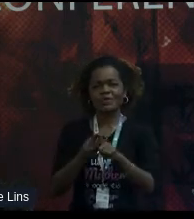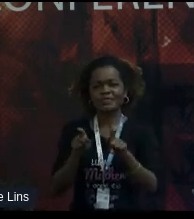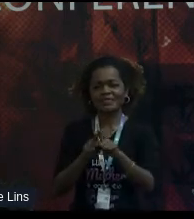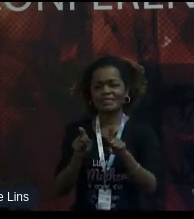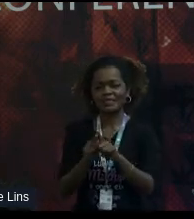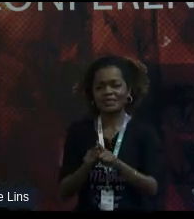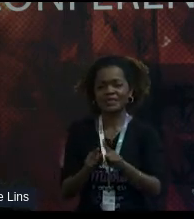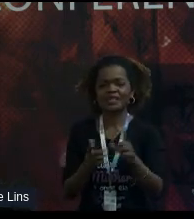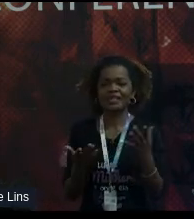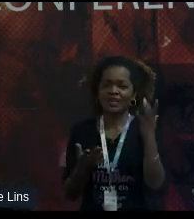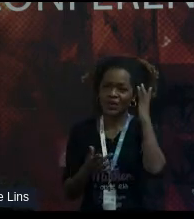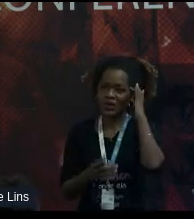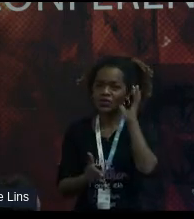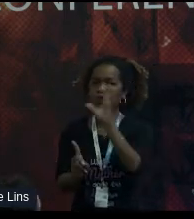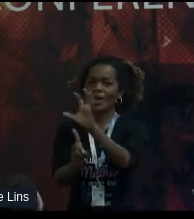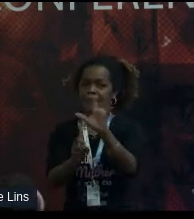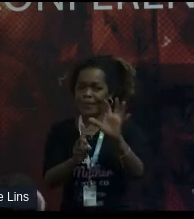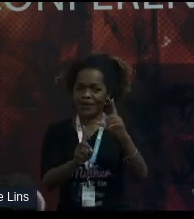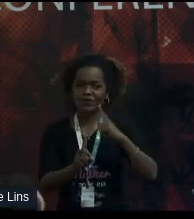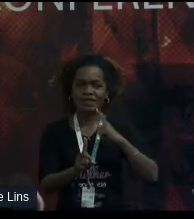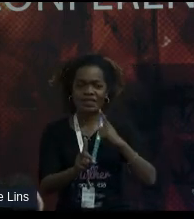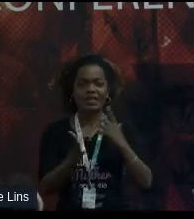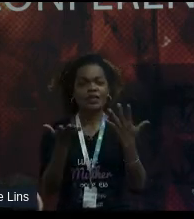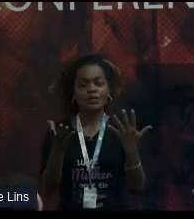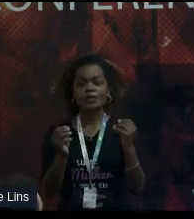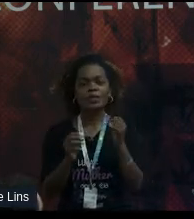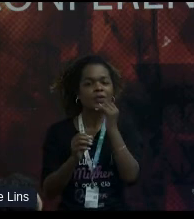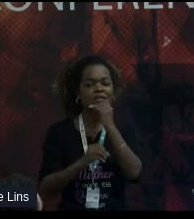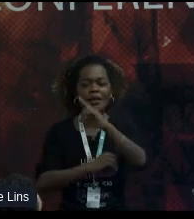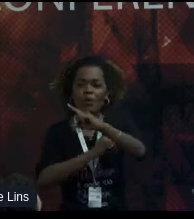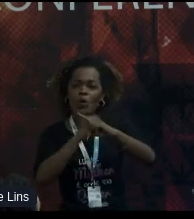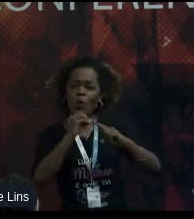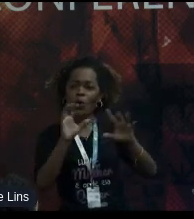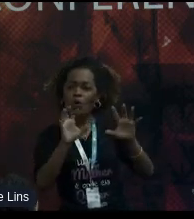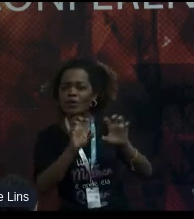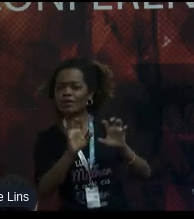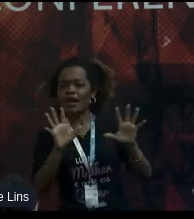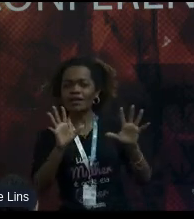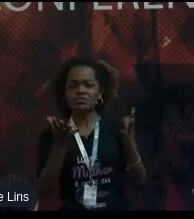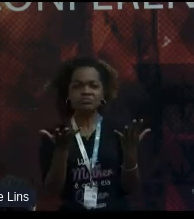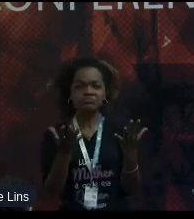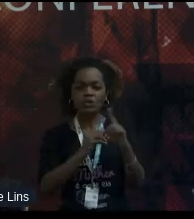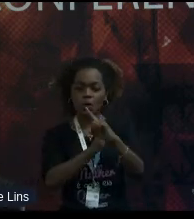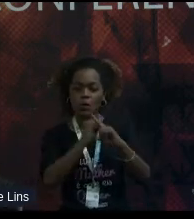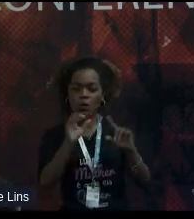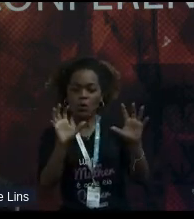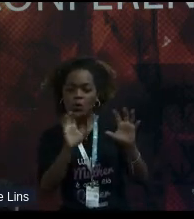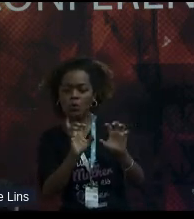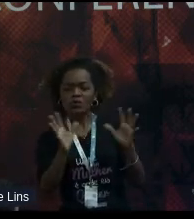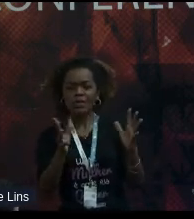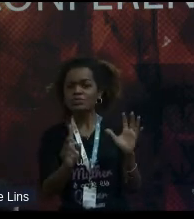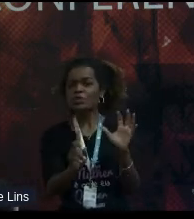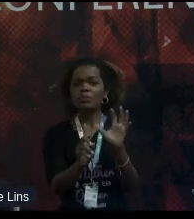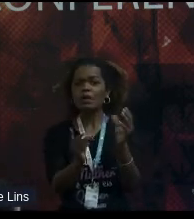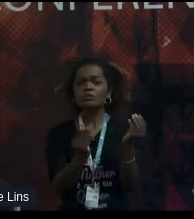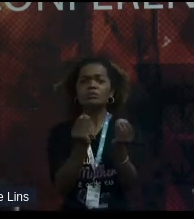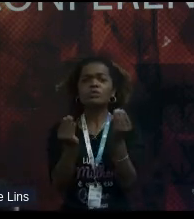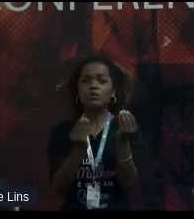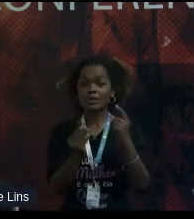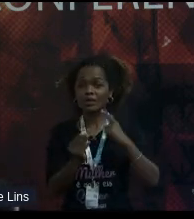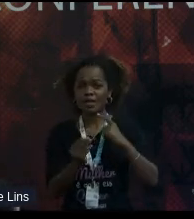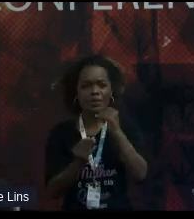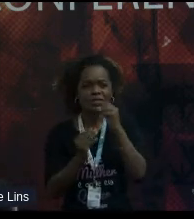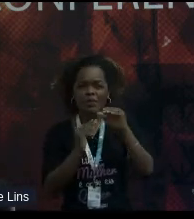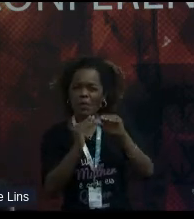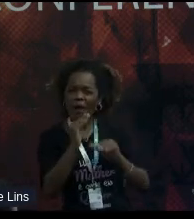último impacto que a gente traz aqui é sobre contraste, né, Flávio? Qual que é o impacto que a gente acaba fazendo com baixo contraste? Bom, a gente